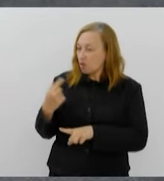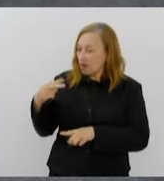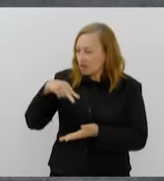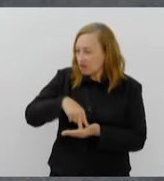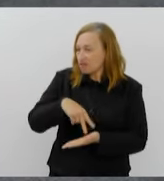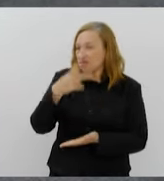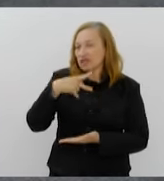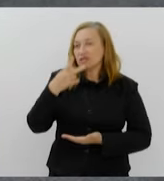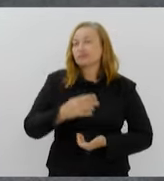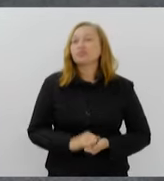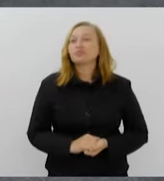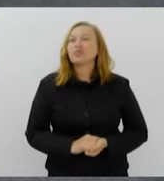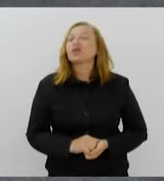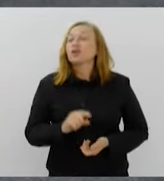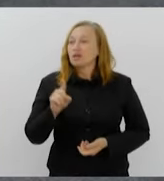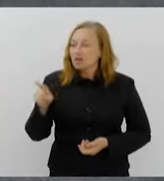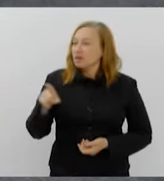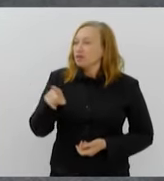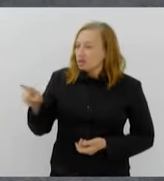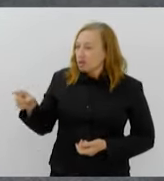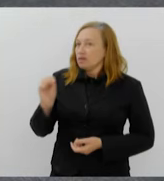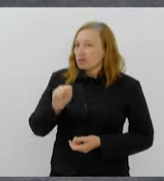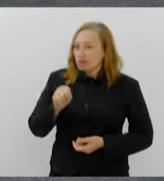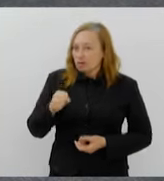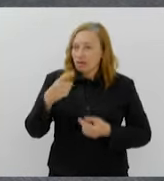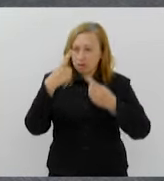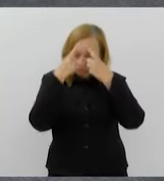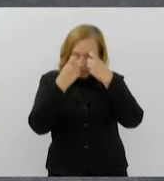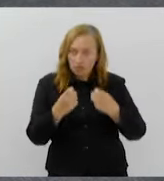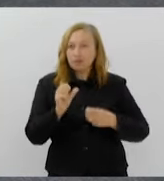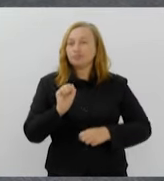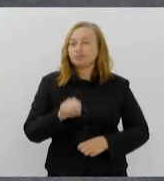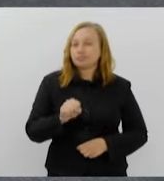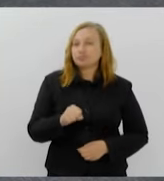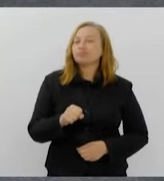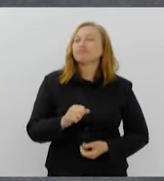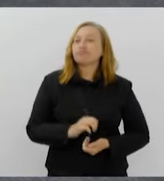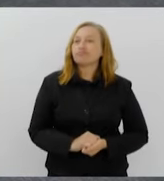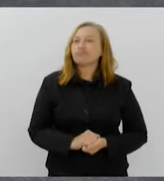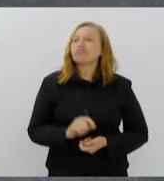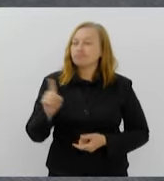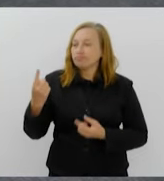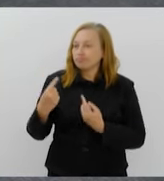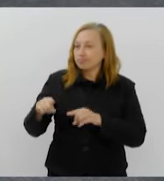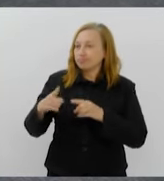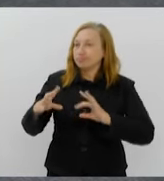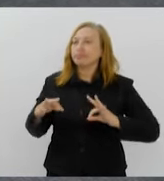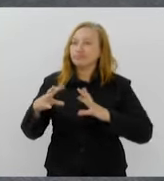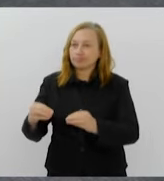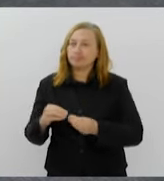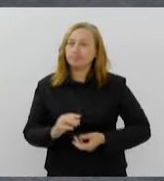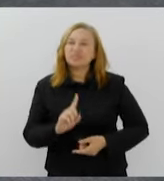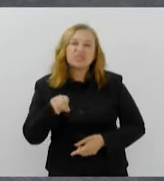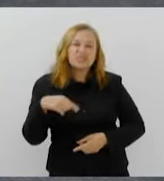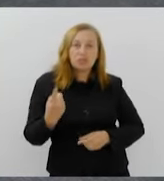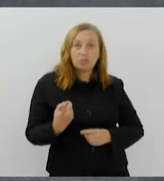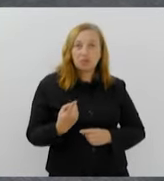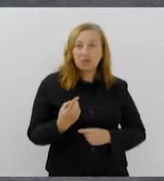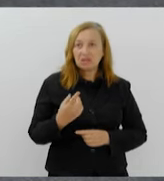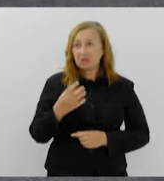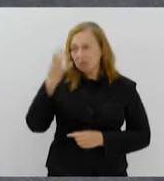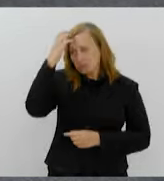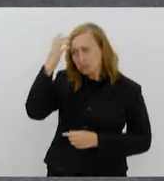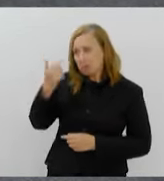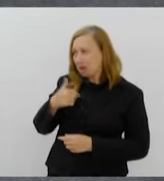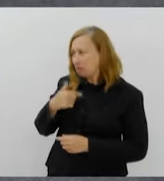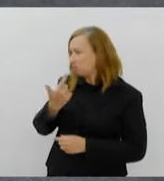prenunciando porque eles sim são agressivos eles são violentos eles provocam tudo isso e depois se vitimizam